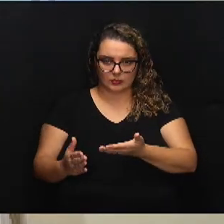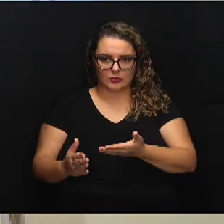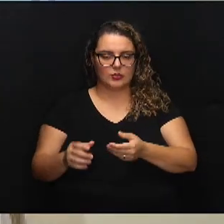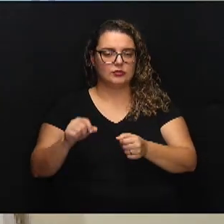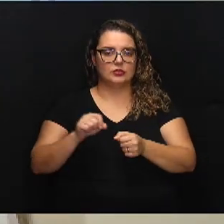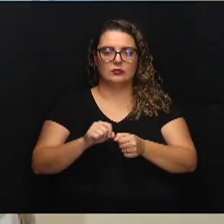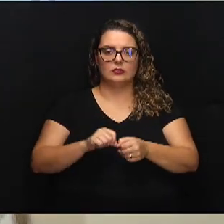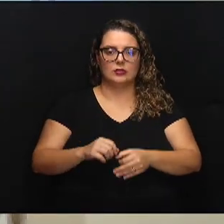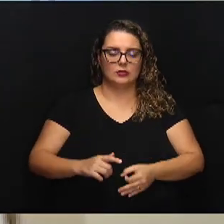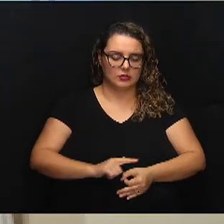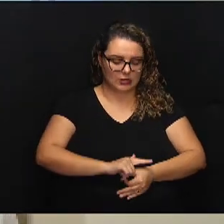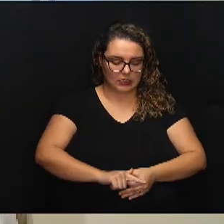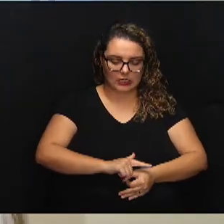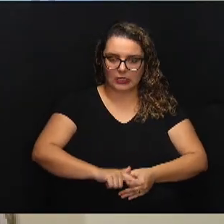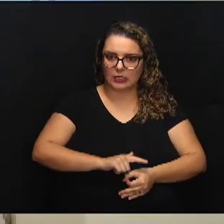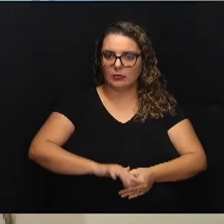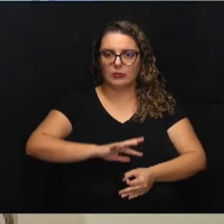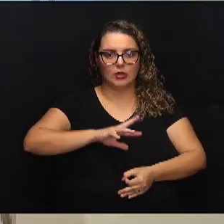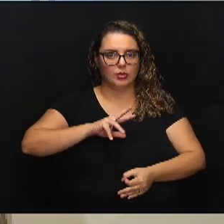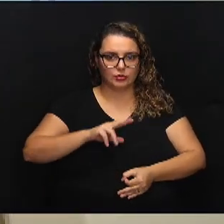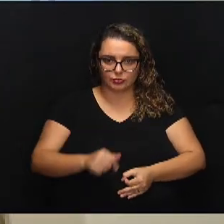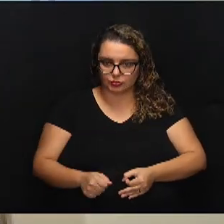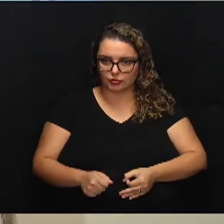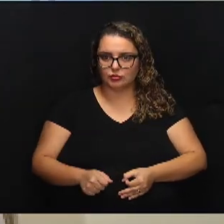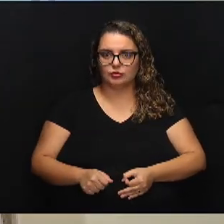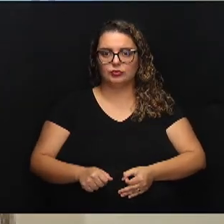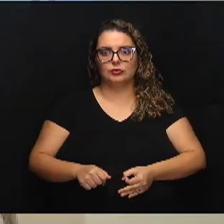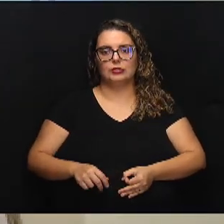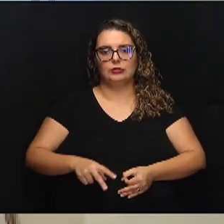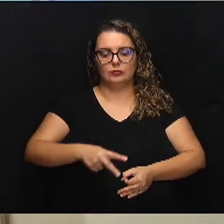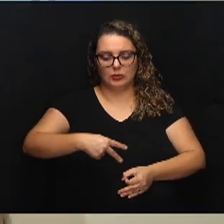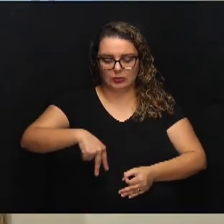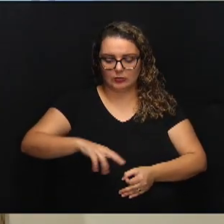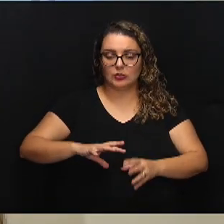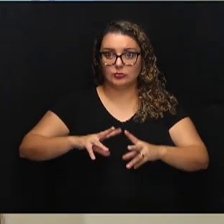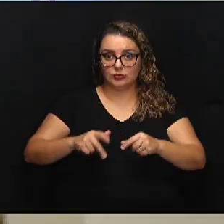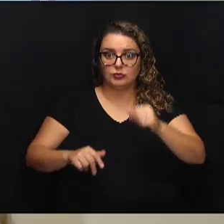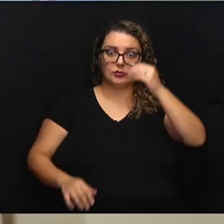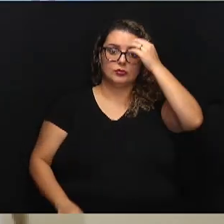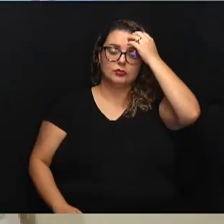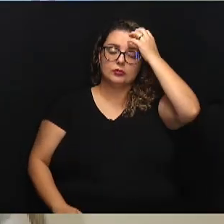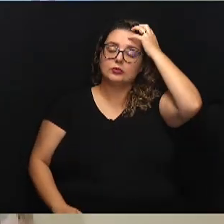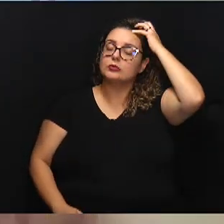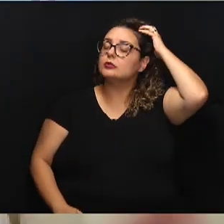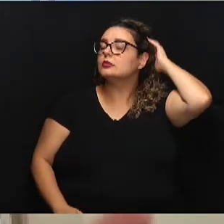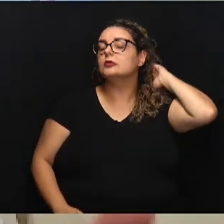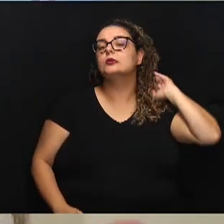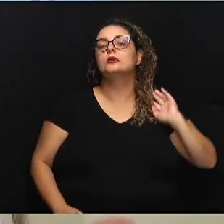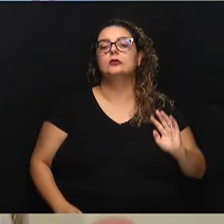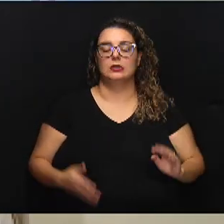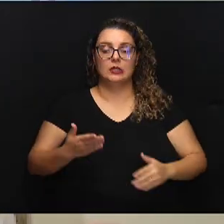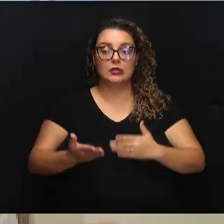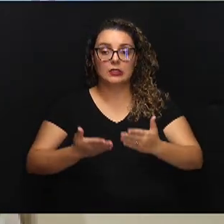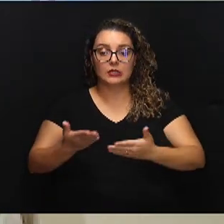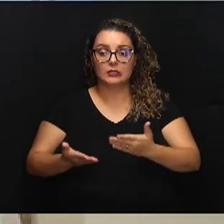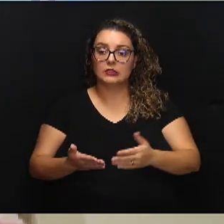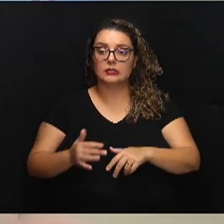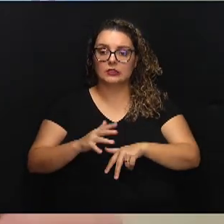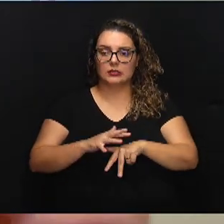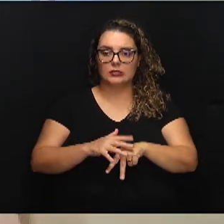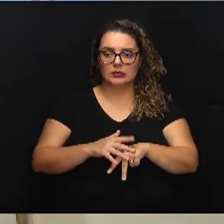faz a retirada dos ovários, já faz a avaliação de toda a cavidade pélvica e já acaba tratando essa